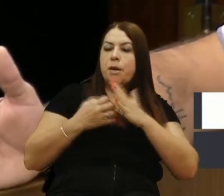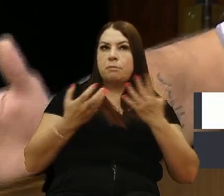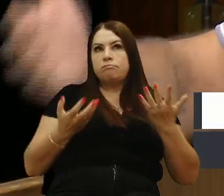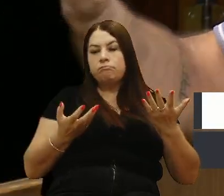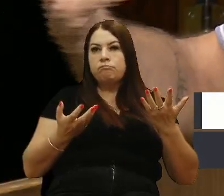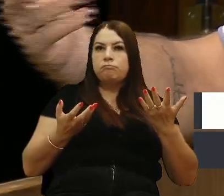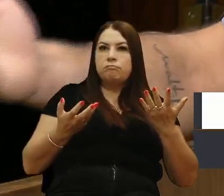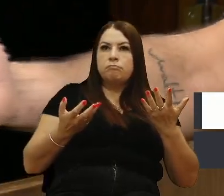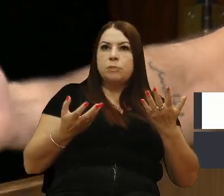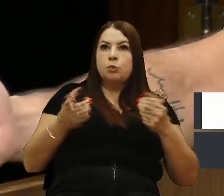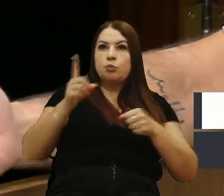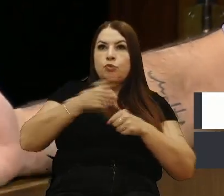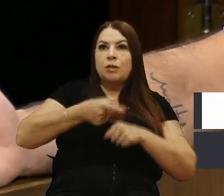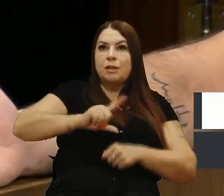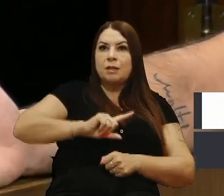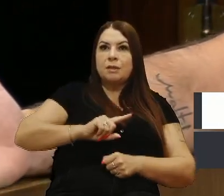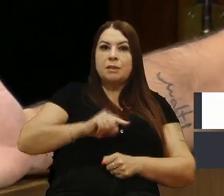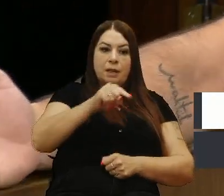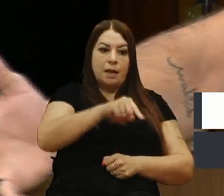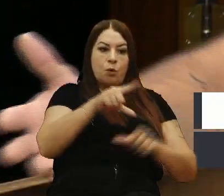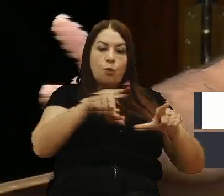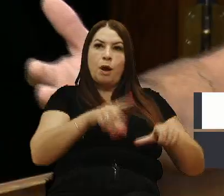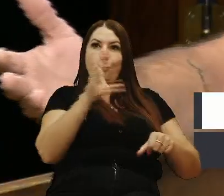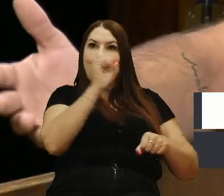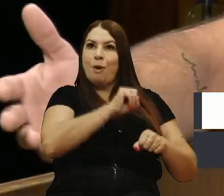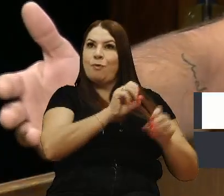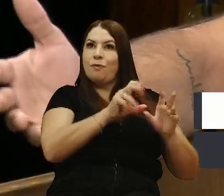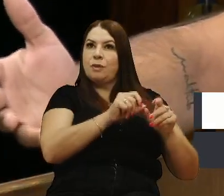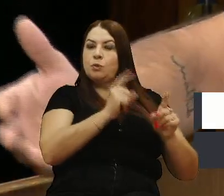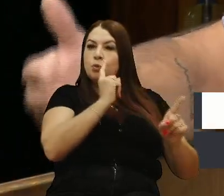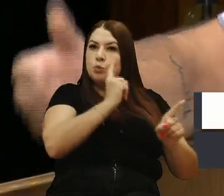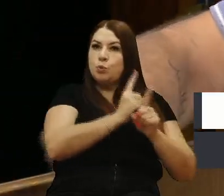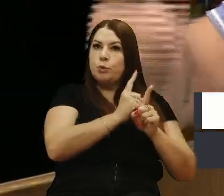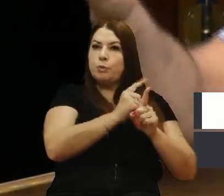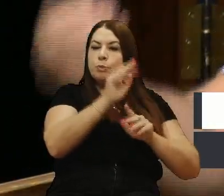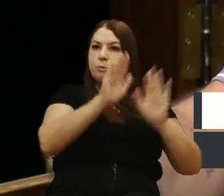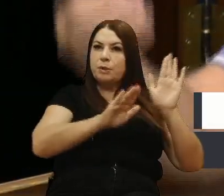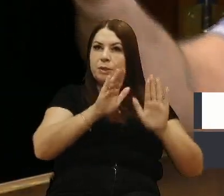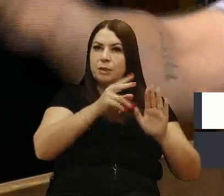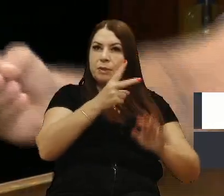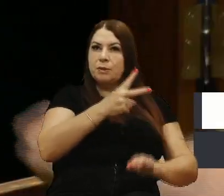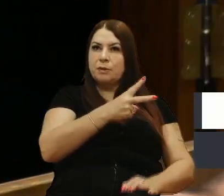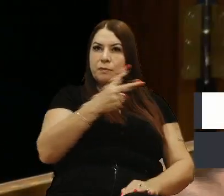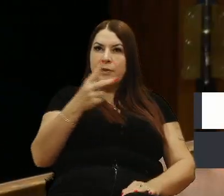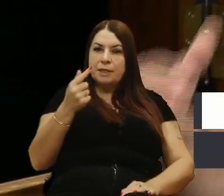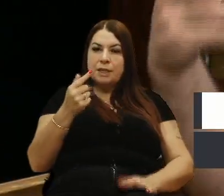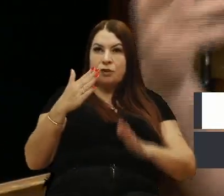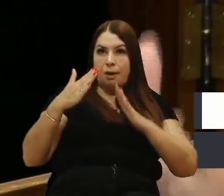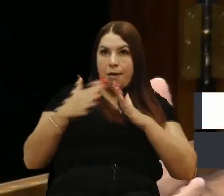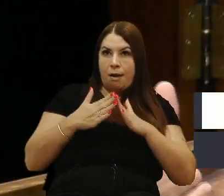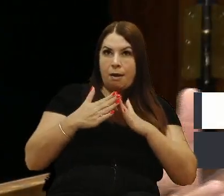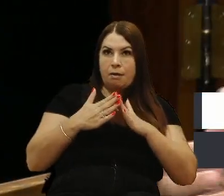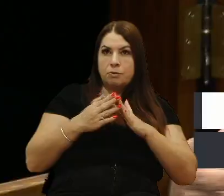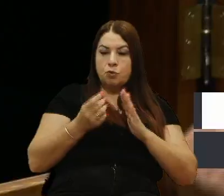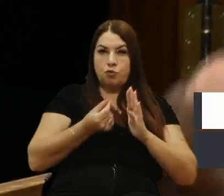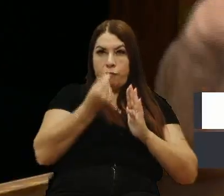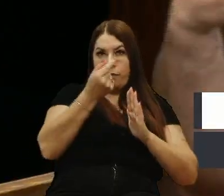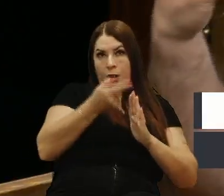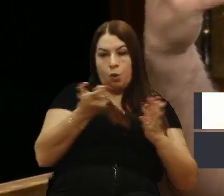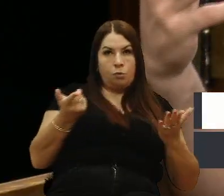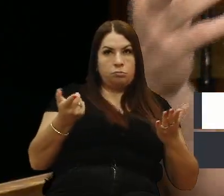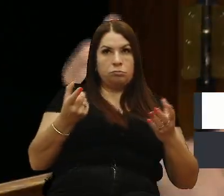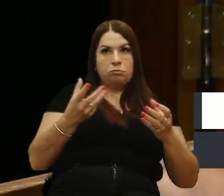que no dia anterior era uma padaria. E quando descobriu que ia surgir uma licitação de 227 casas, de um valor,